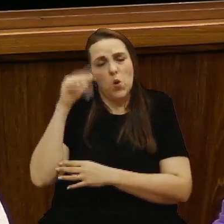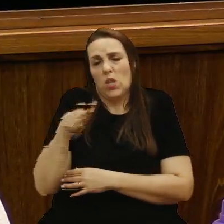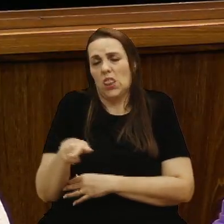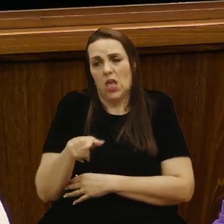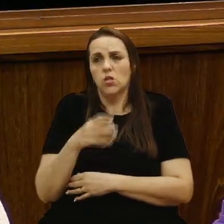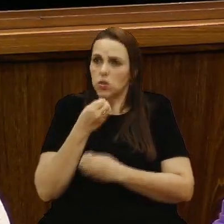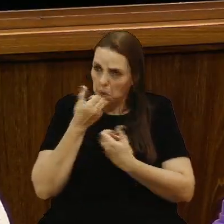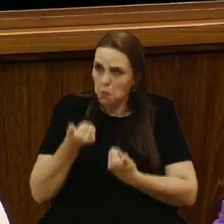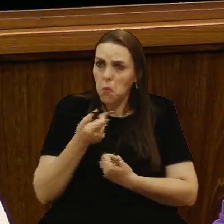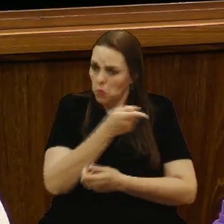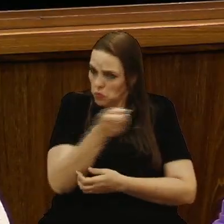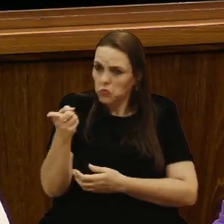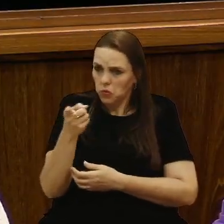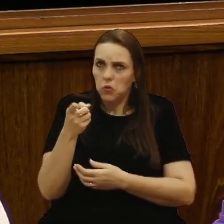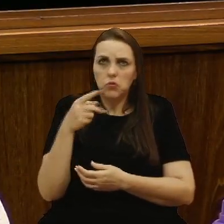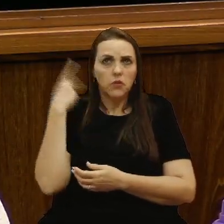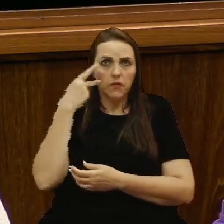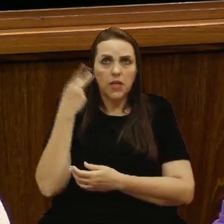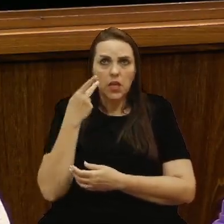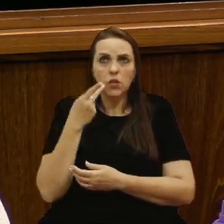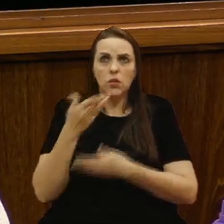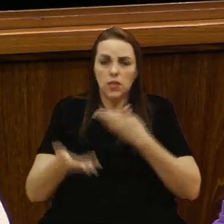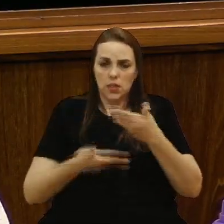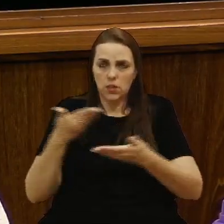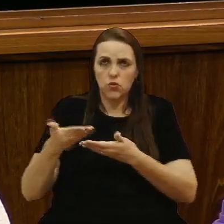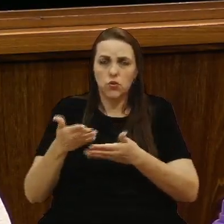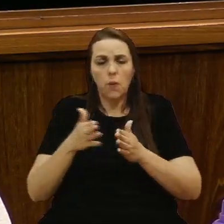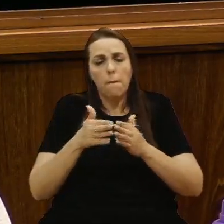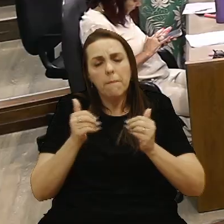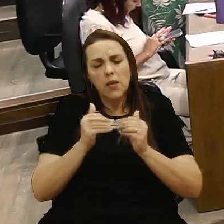estão sendo atendidos, eu peço que isso seja para todos. Muito